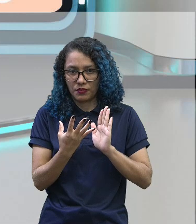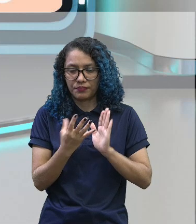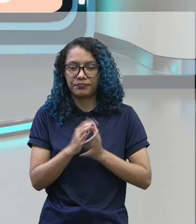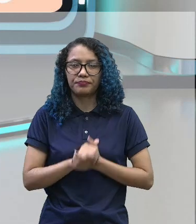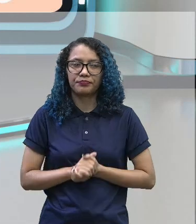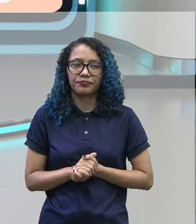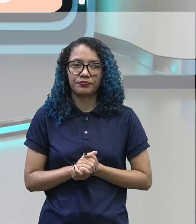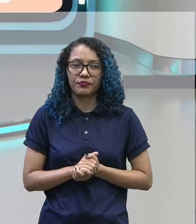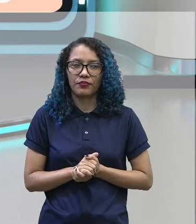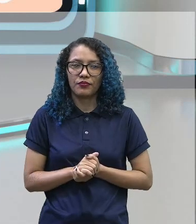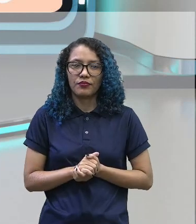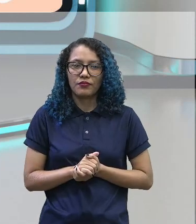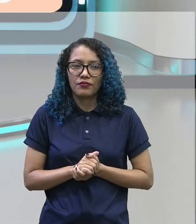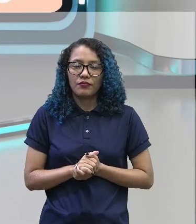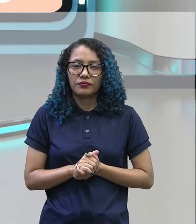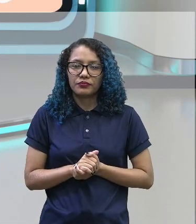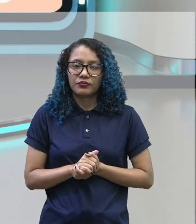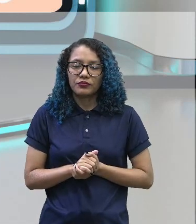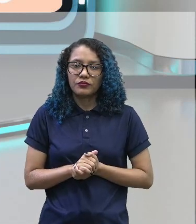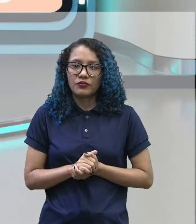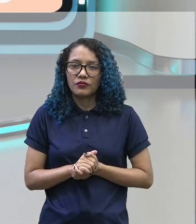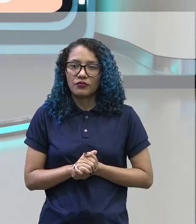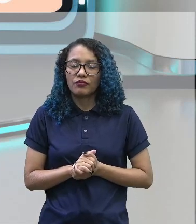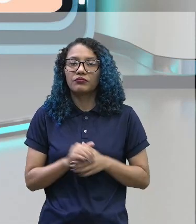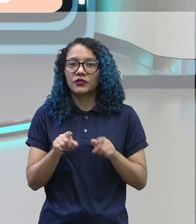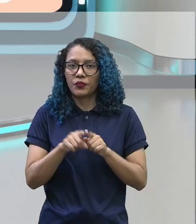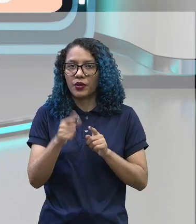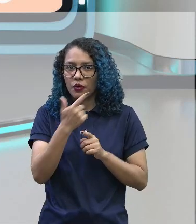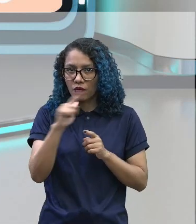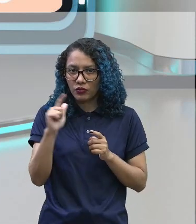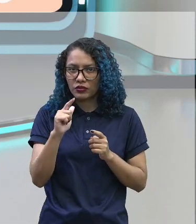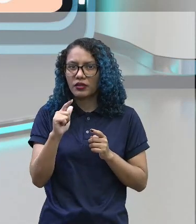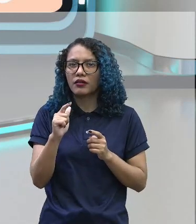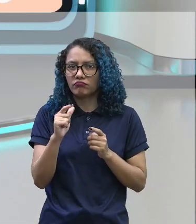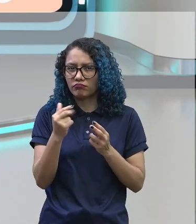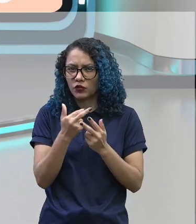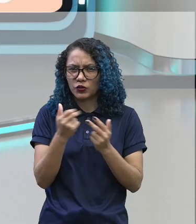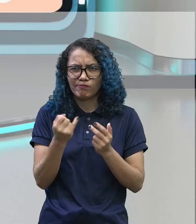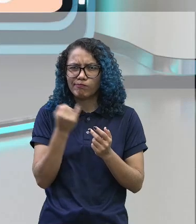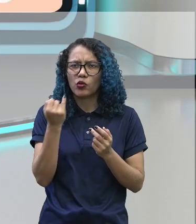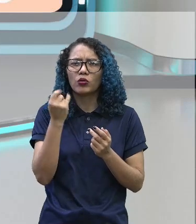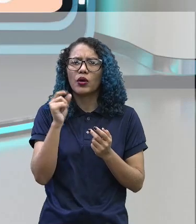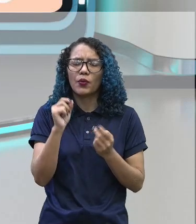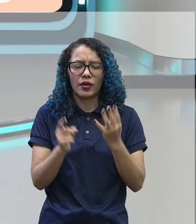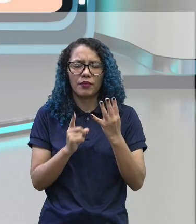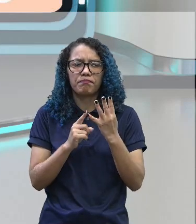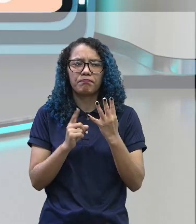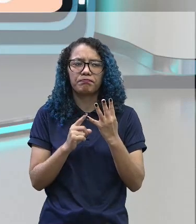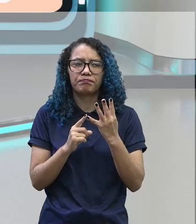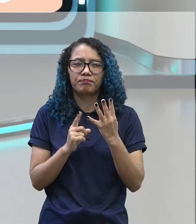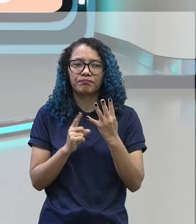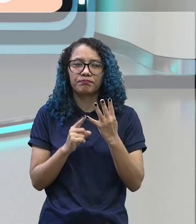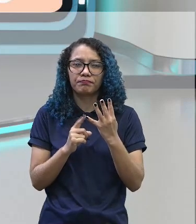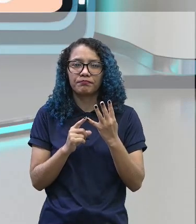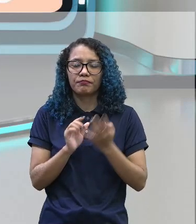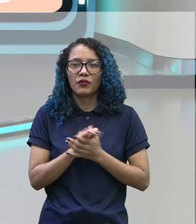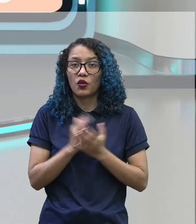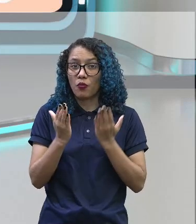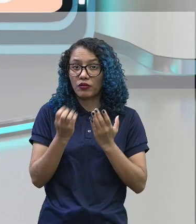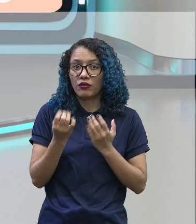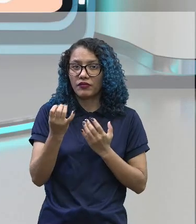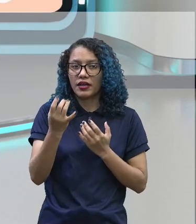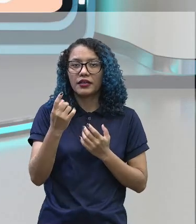satisfação. O outro ponto da nossa lista de roteiros, com essa analogia de viagem, é pensarmos em